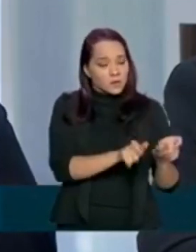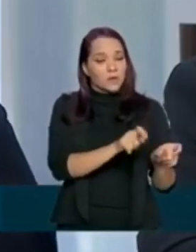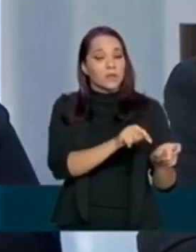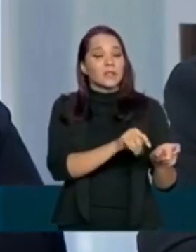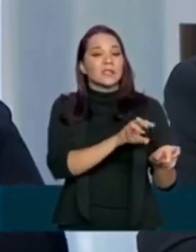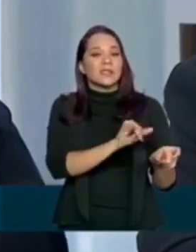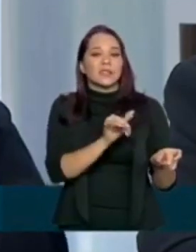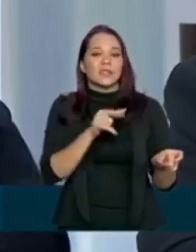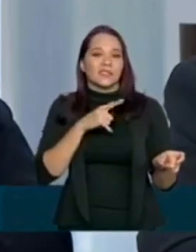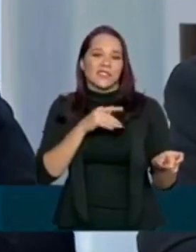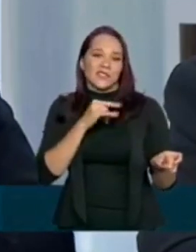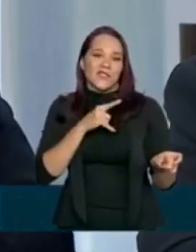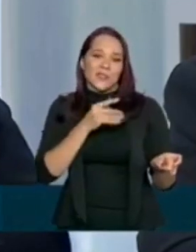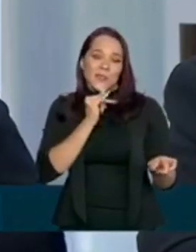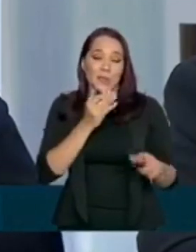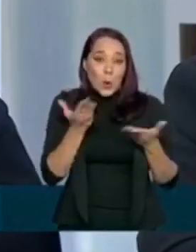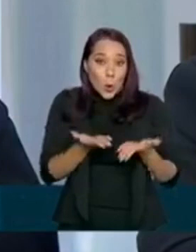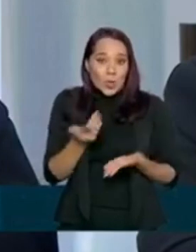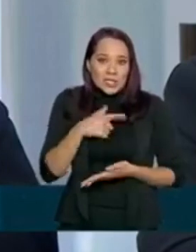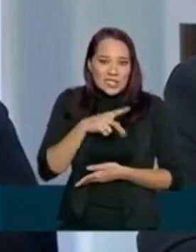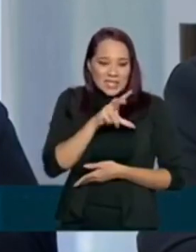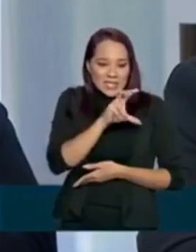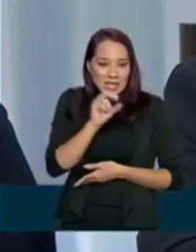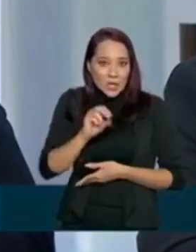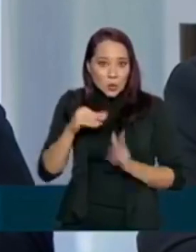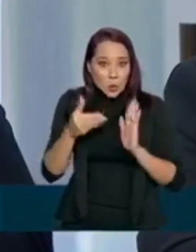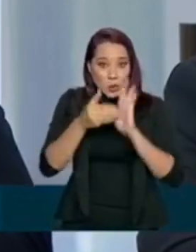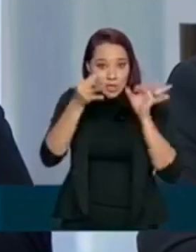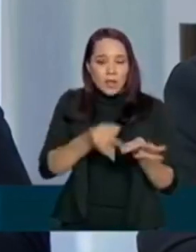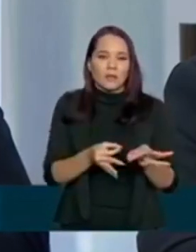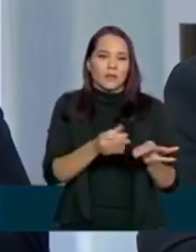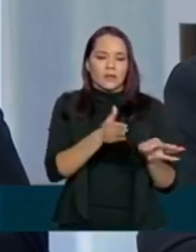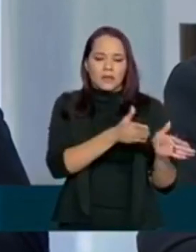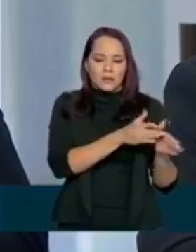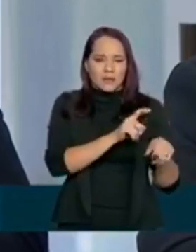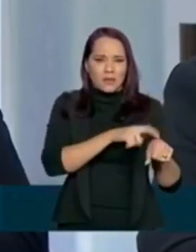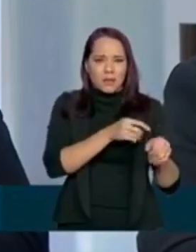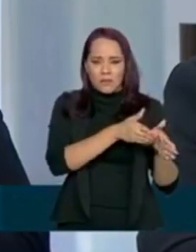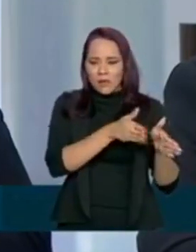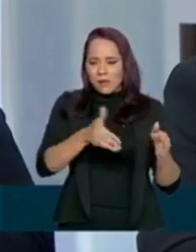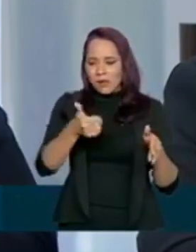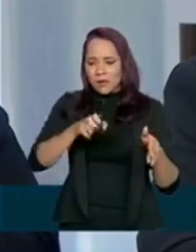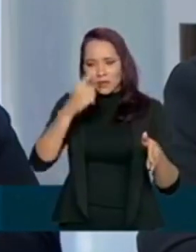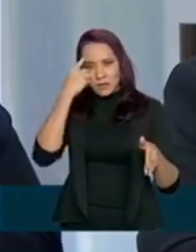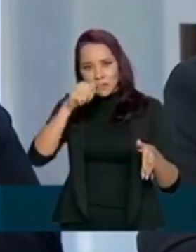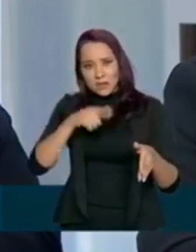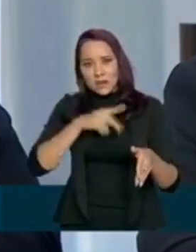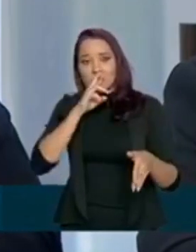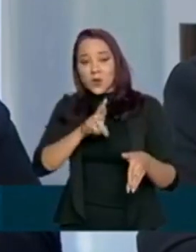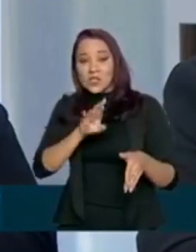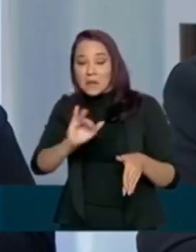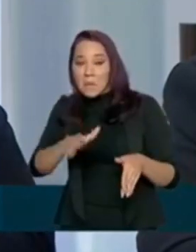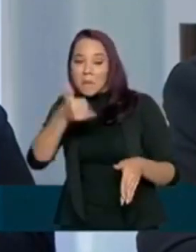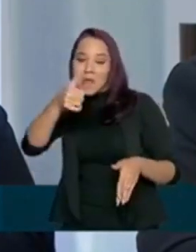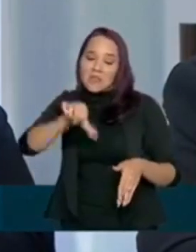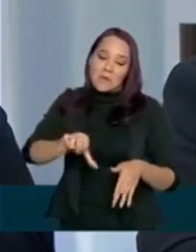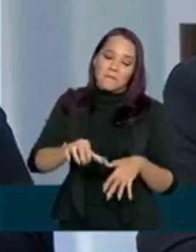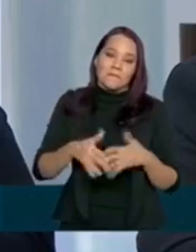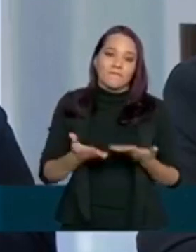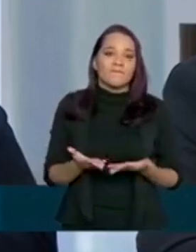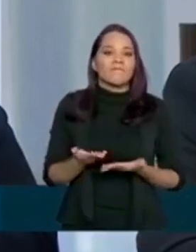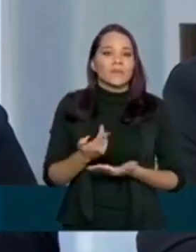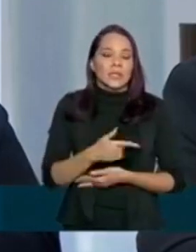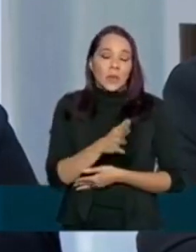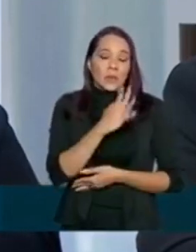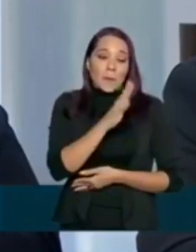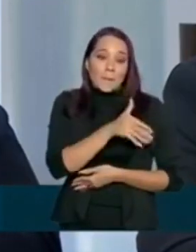por exemplo de 500 pacientes hoje fazendo os pés em 15 dias nós teremos a resposta e o medicamento funciona ou não as indicações